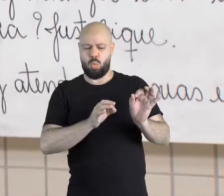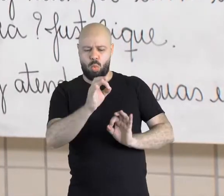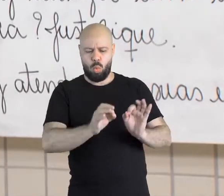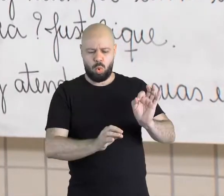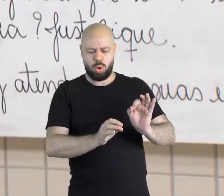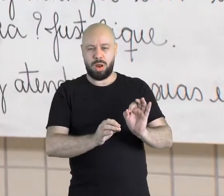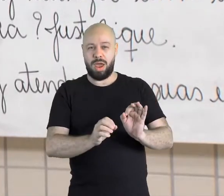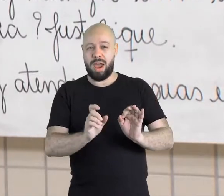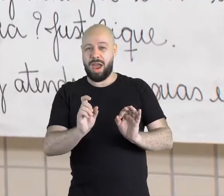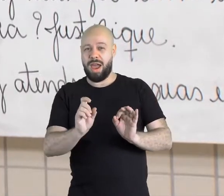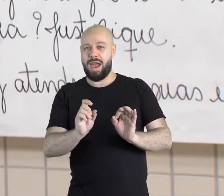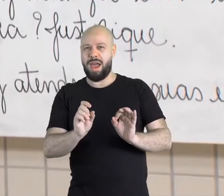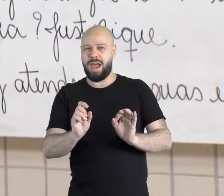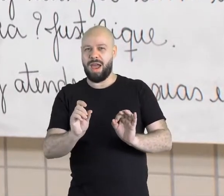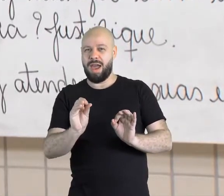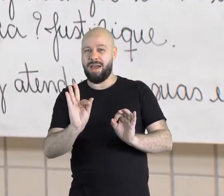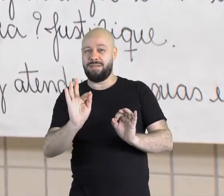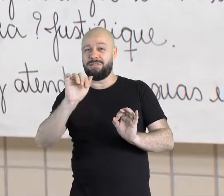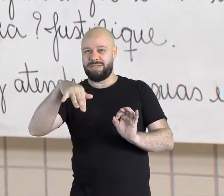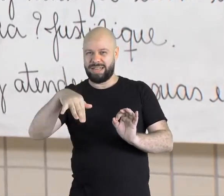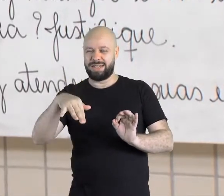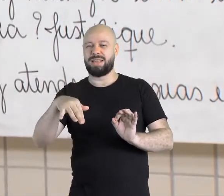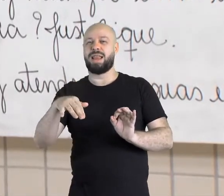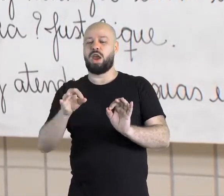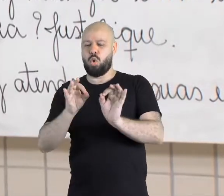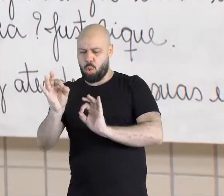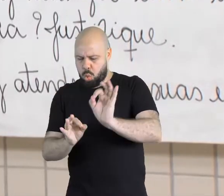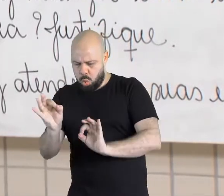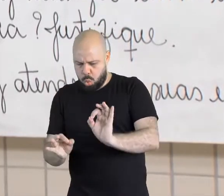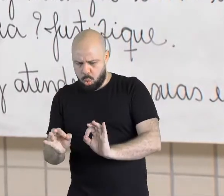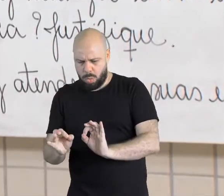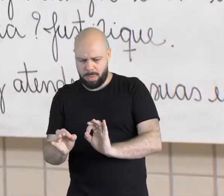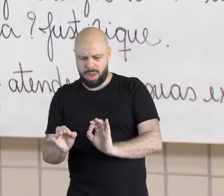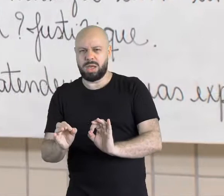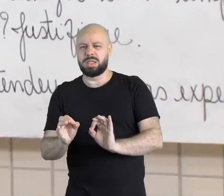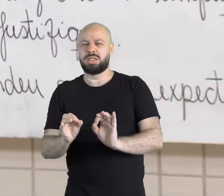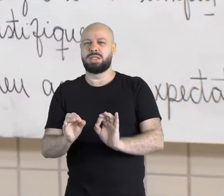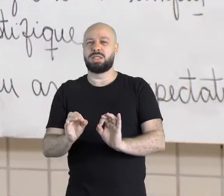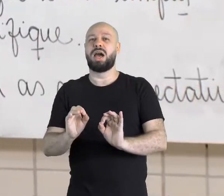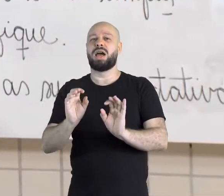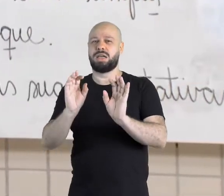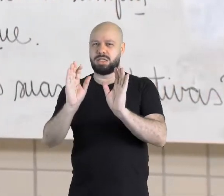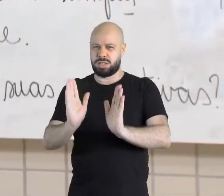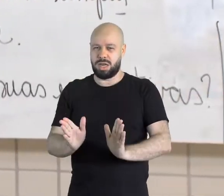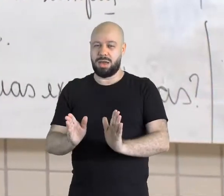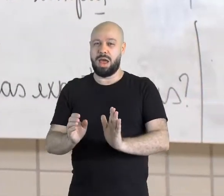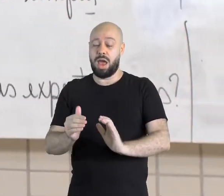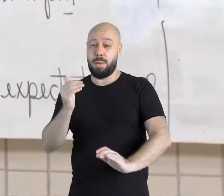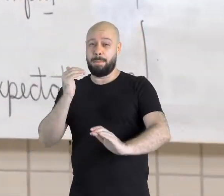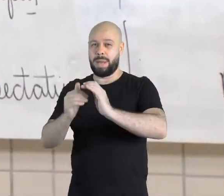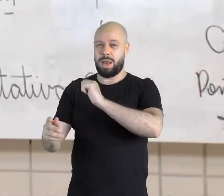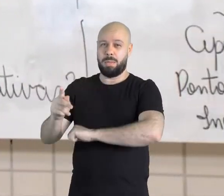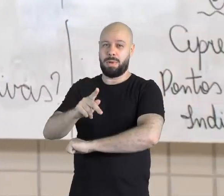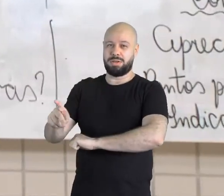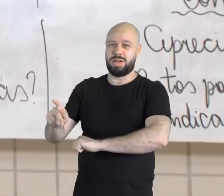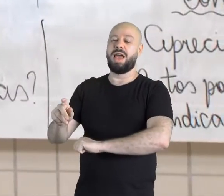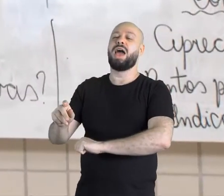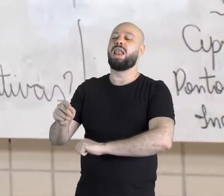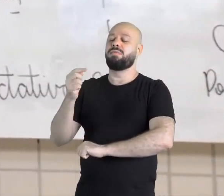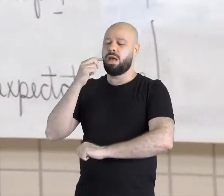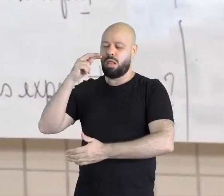mandar para sua professora lá pelo grupo, para ela olhar o seu texto e dar o